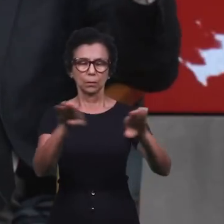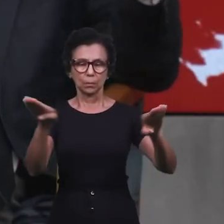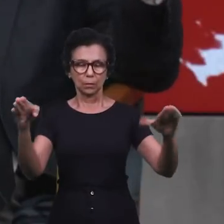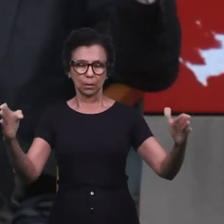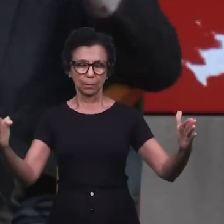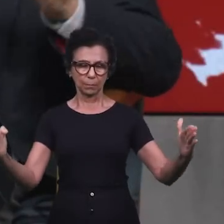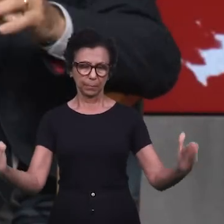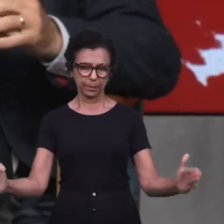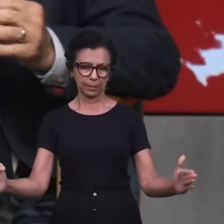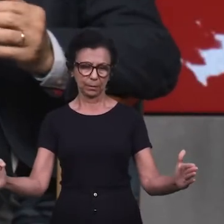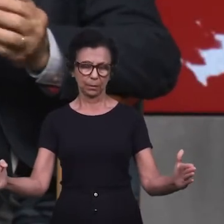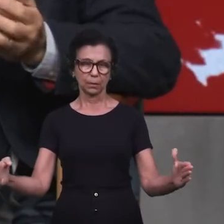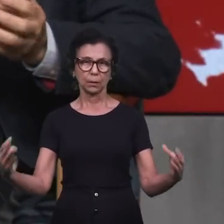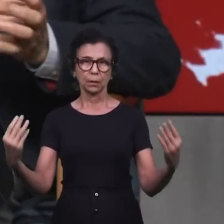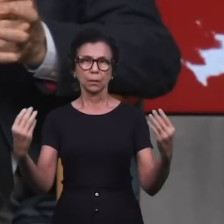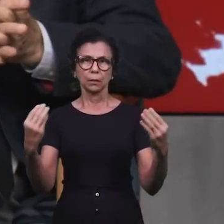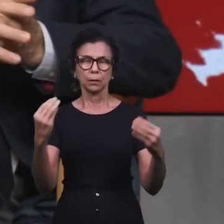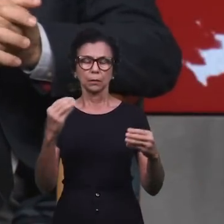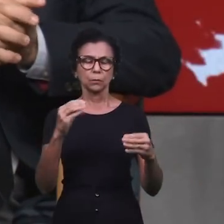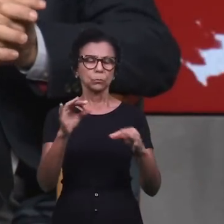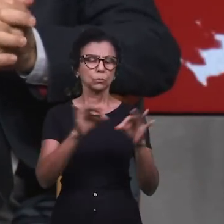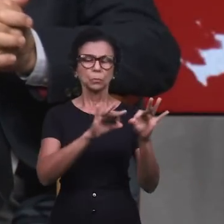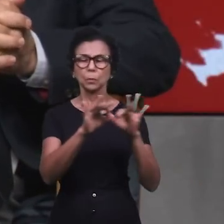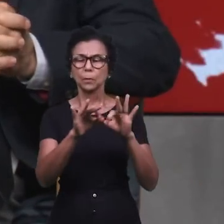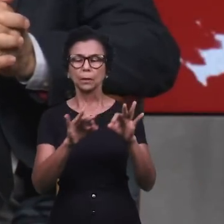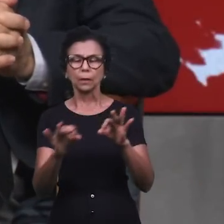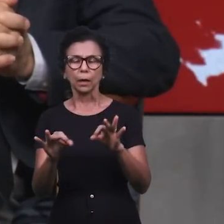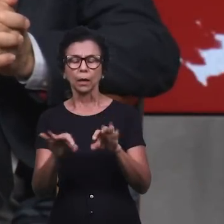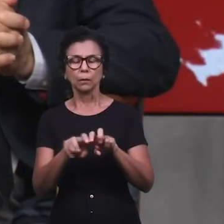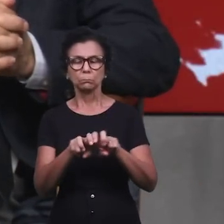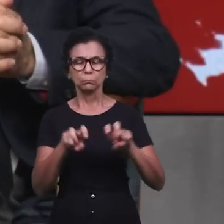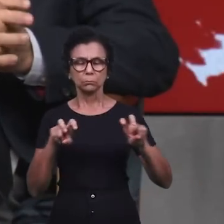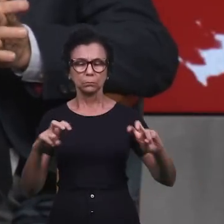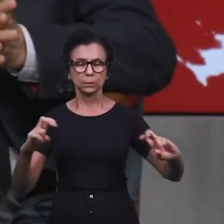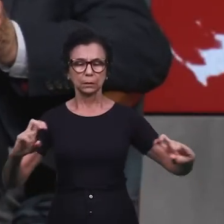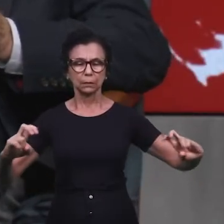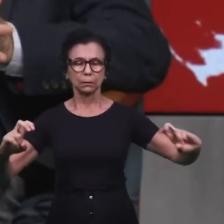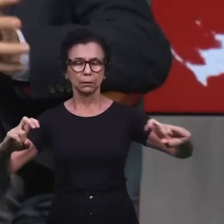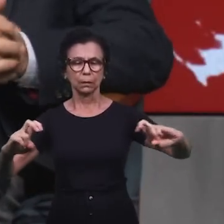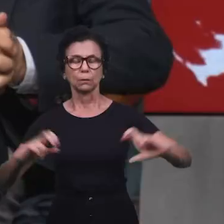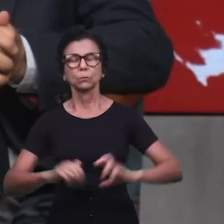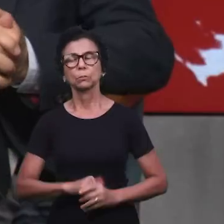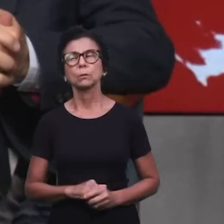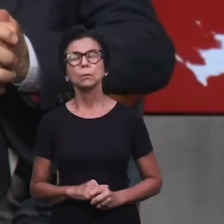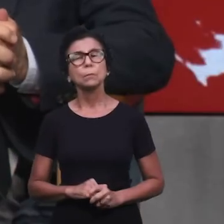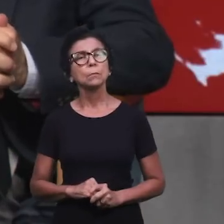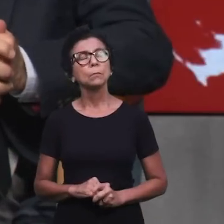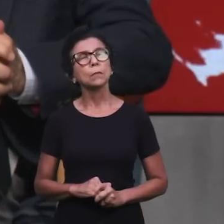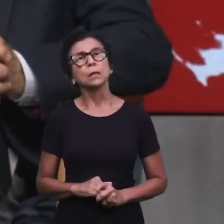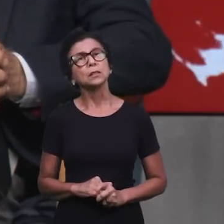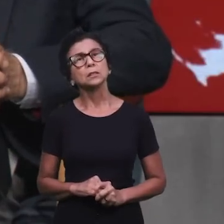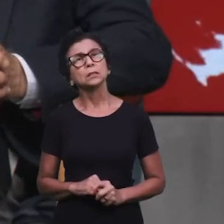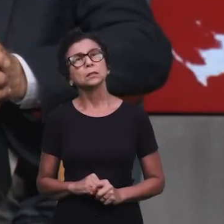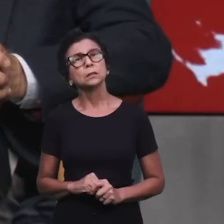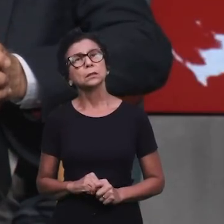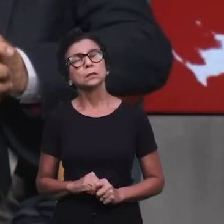tudo está colocado ali a postos. Mas acontece um